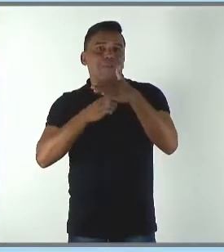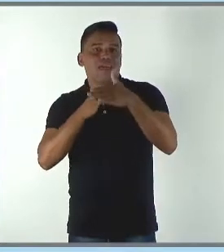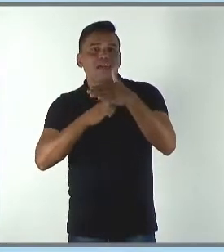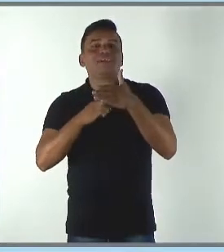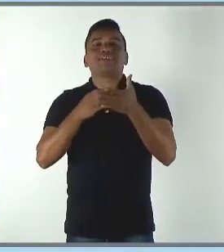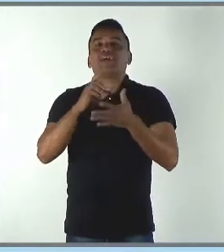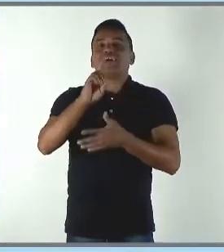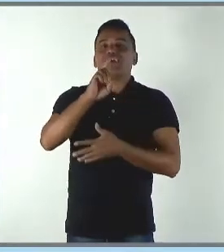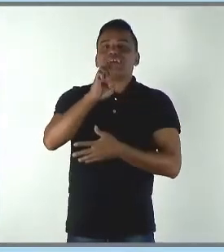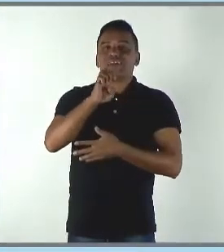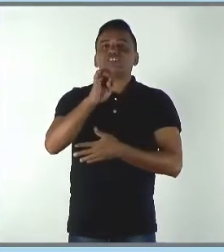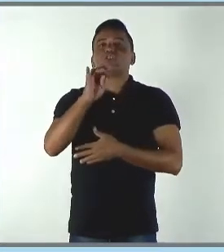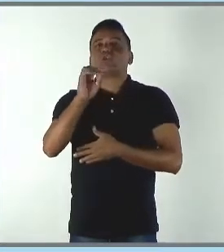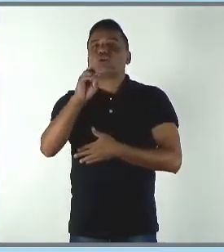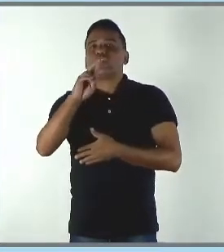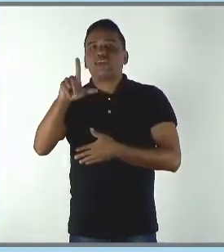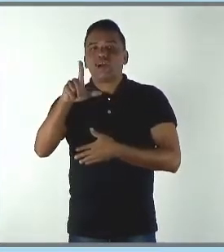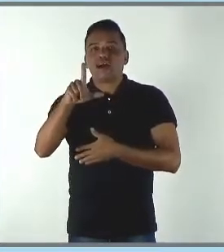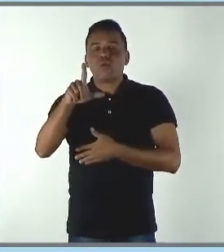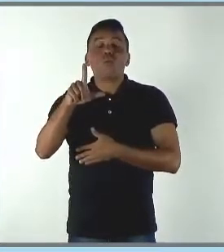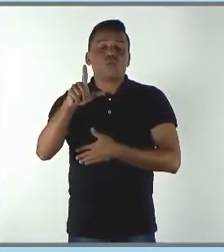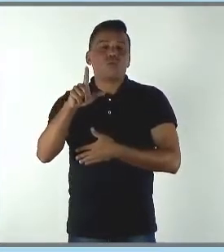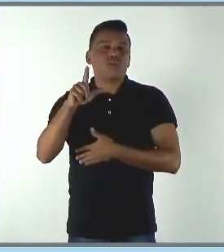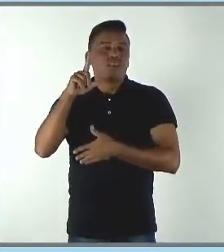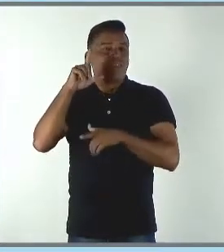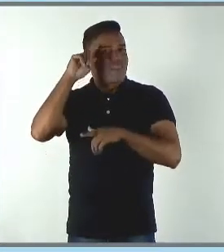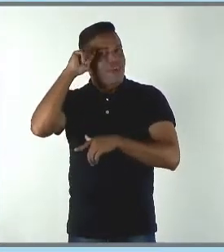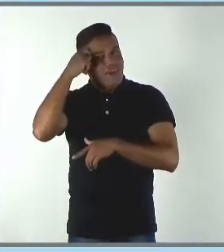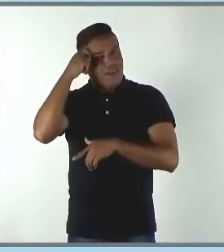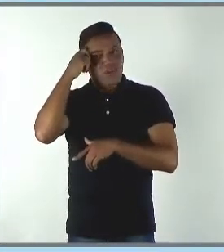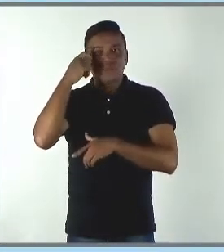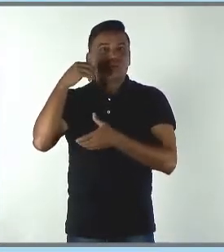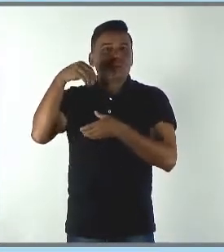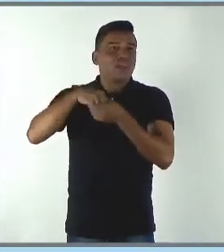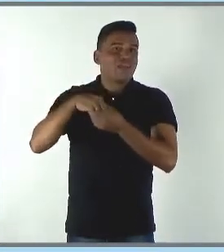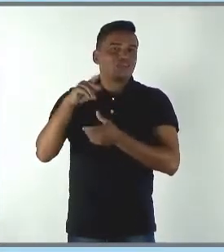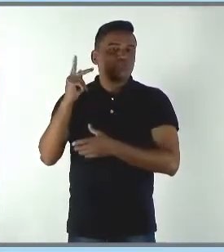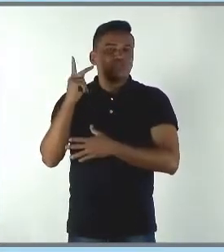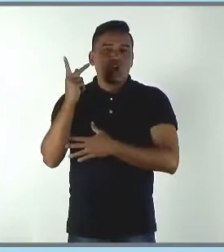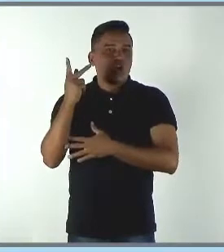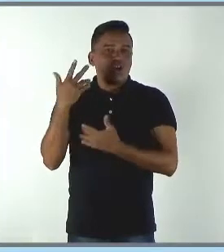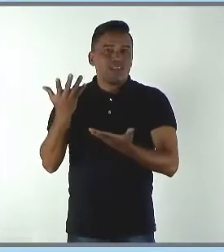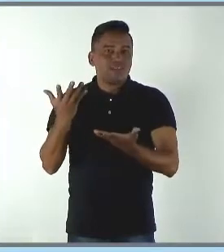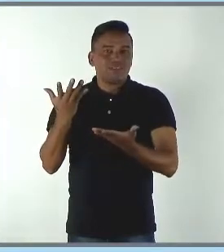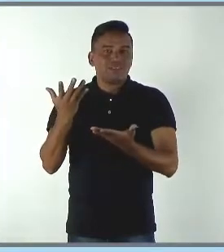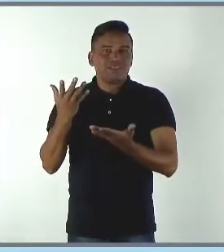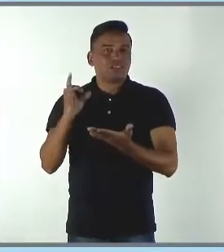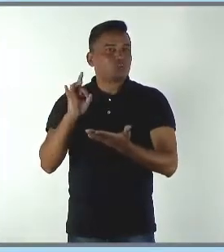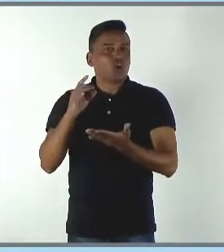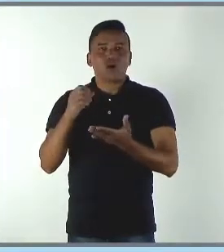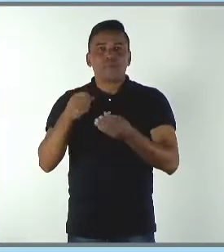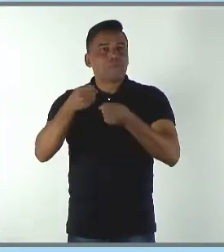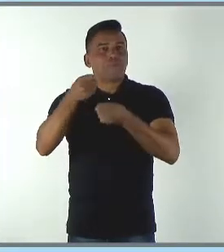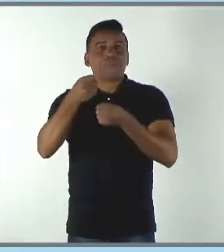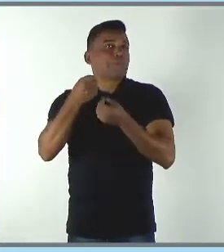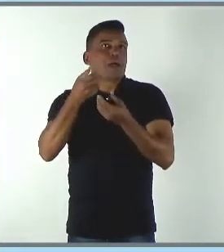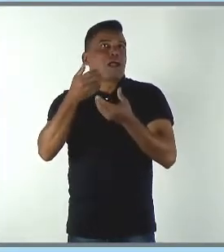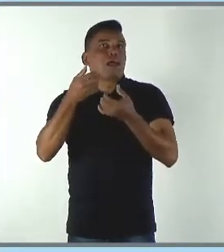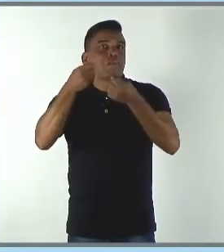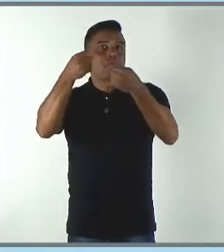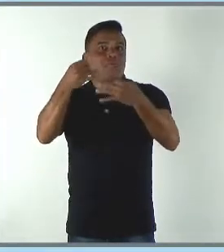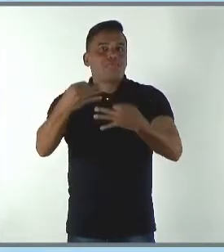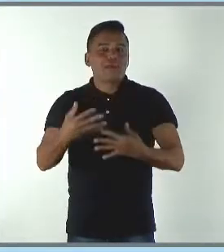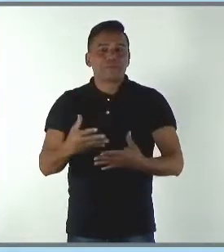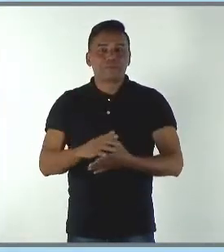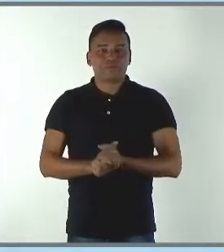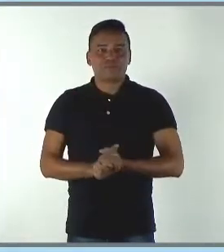histórico. Nosso estatuto histórico, que aqui eu só pontuo para embasar o nosso comentário. Do ponto de